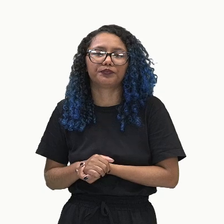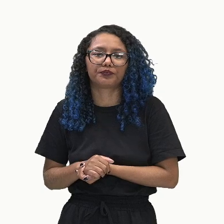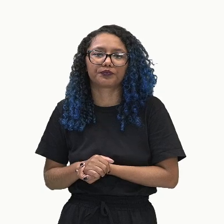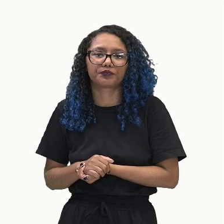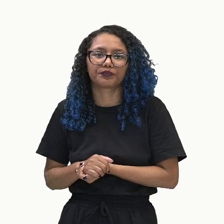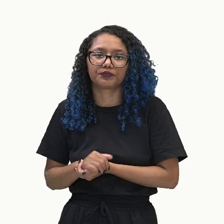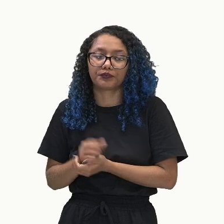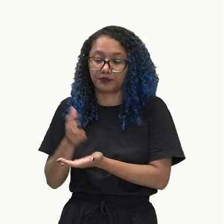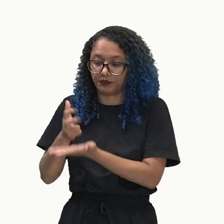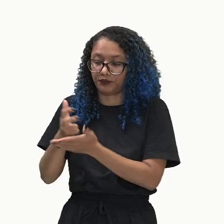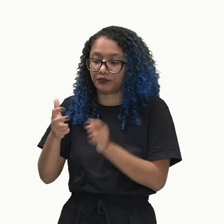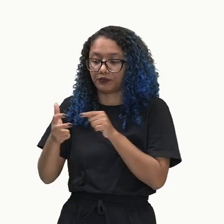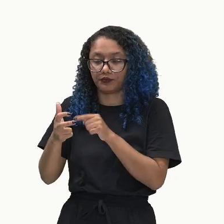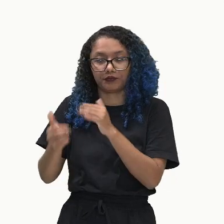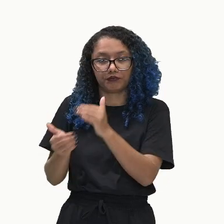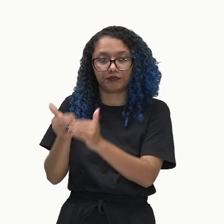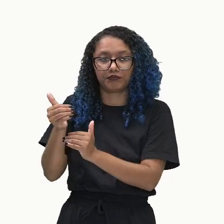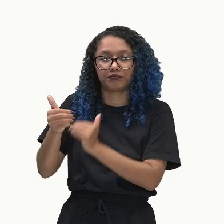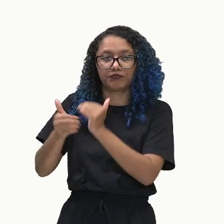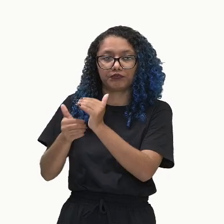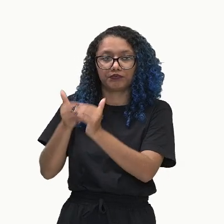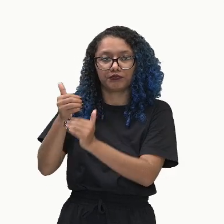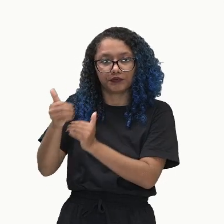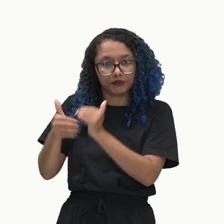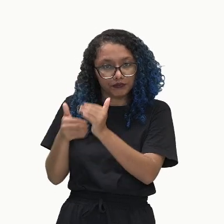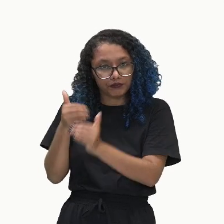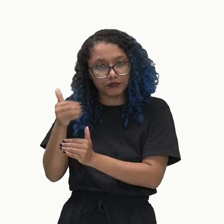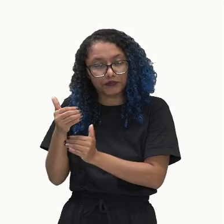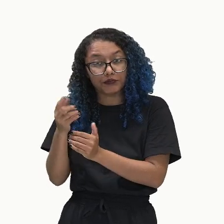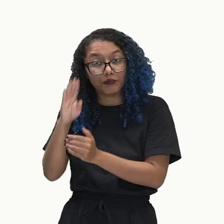em formação dos principais órgãos,